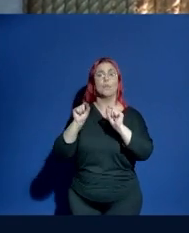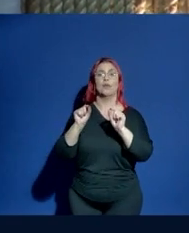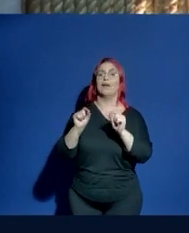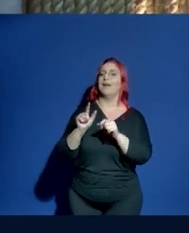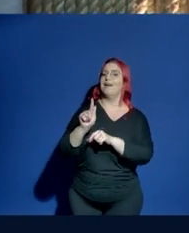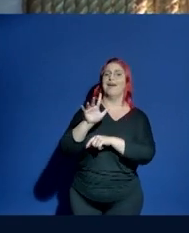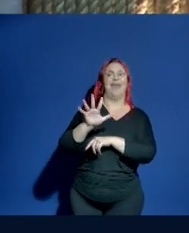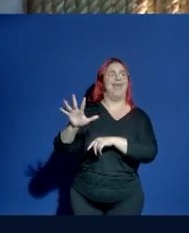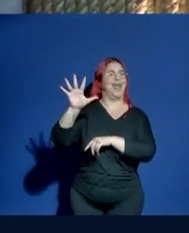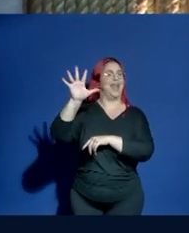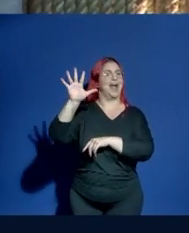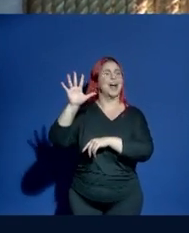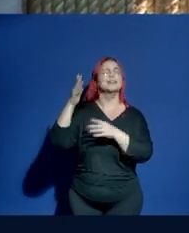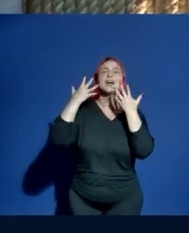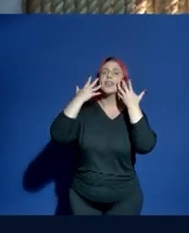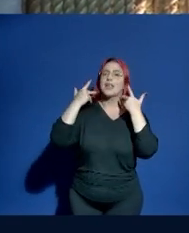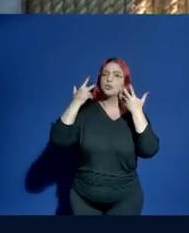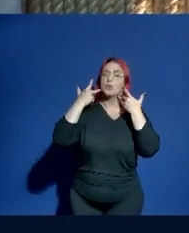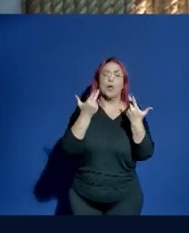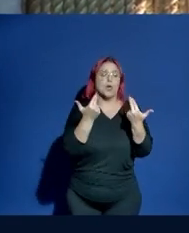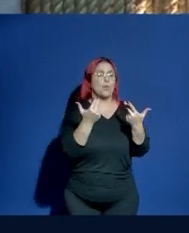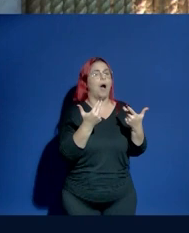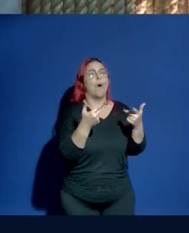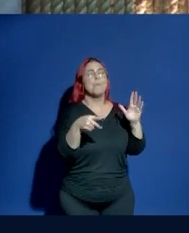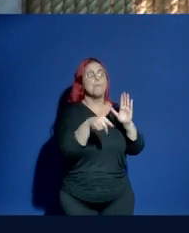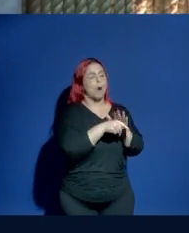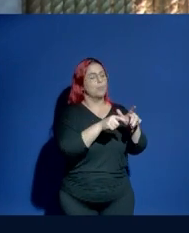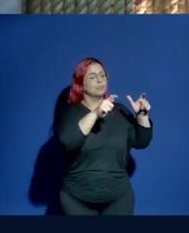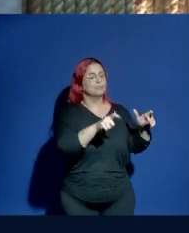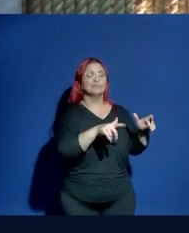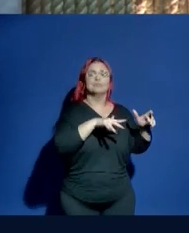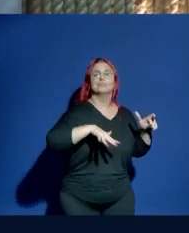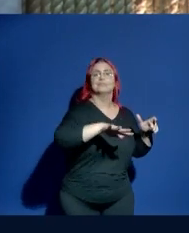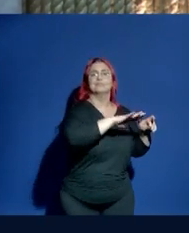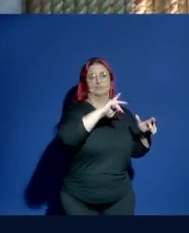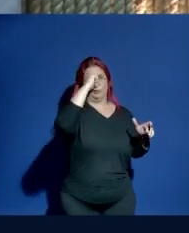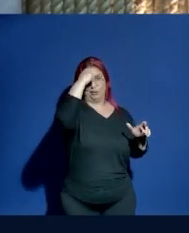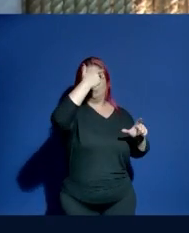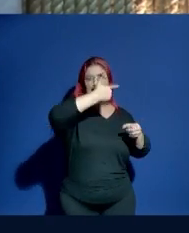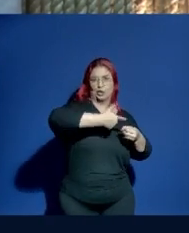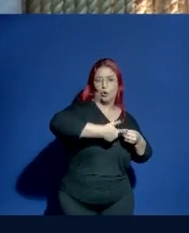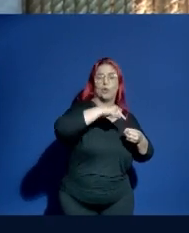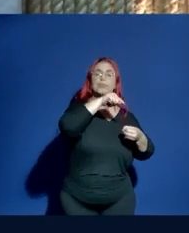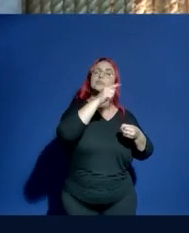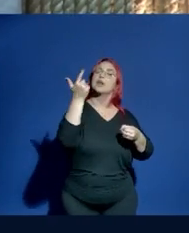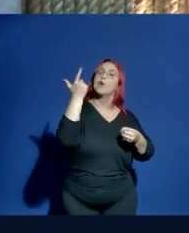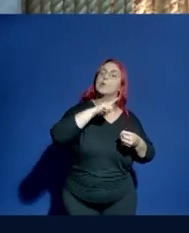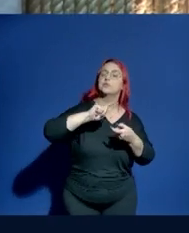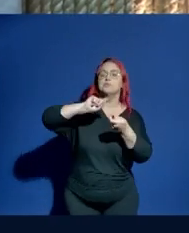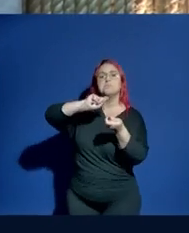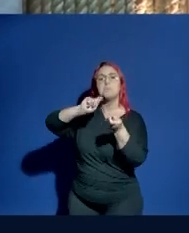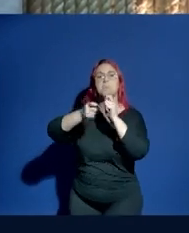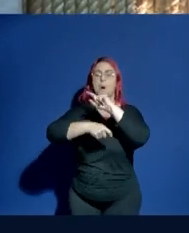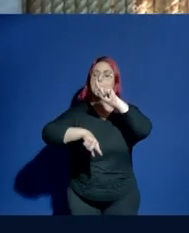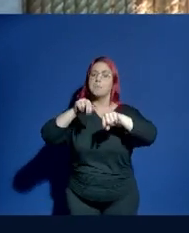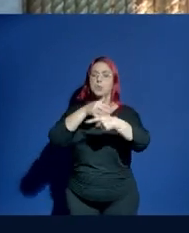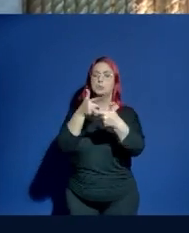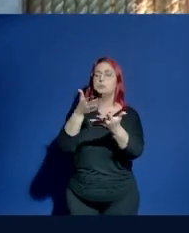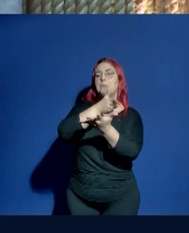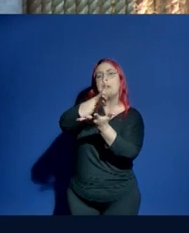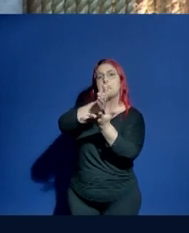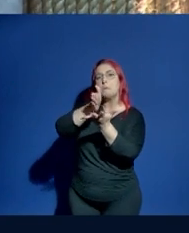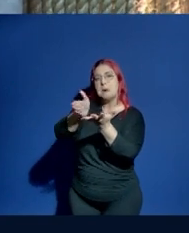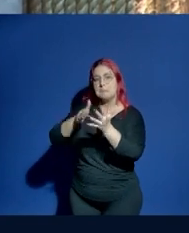é a mesma molécula de um poço de petróleo que te dá um leque gigantesco de oportunidade de você transformar esse produto em diversas outras coisas